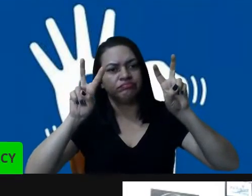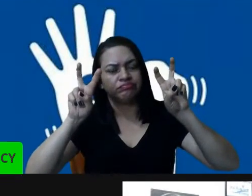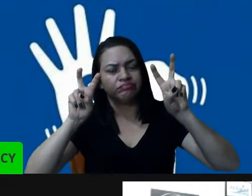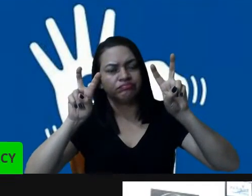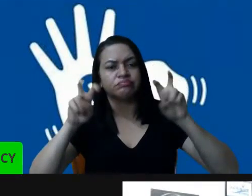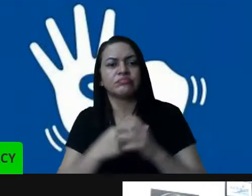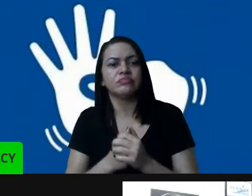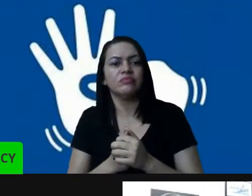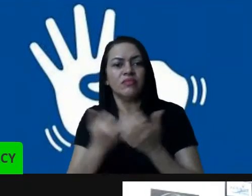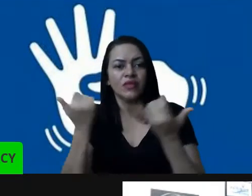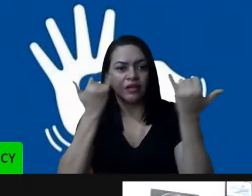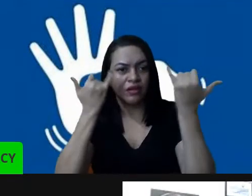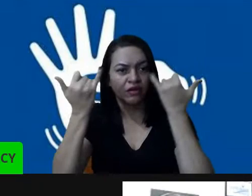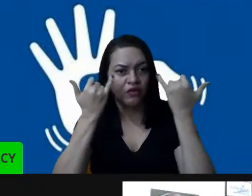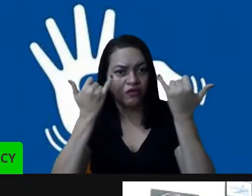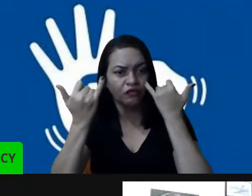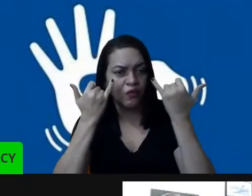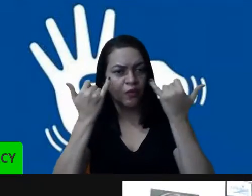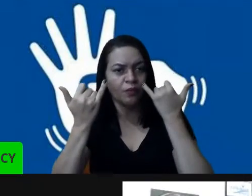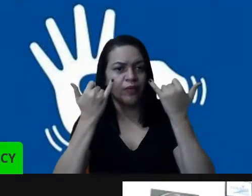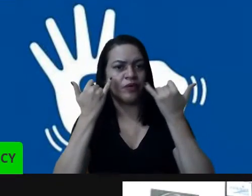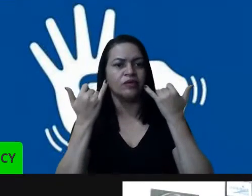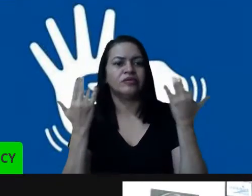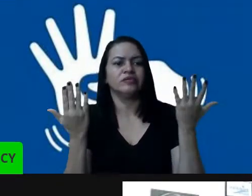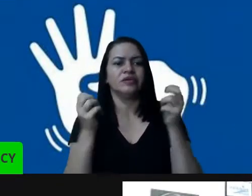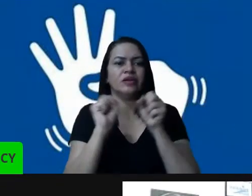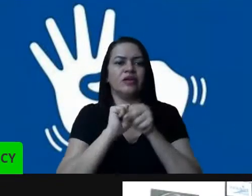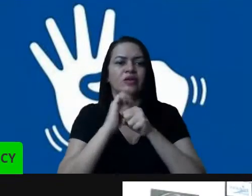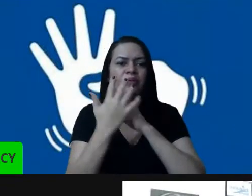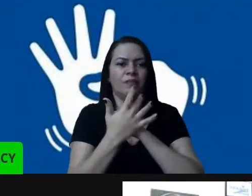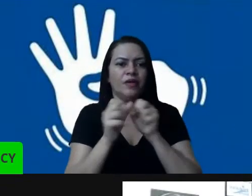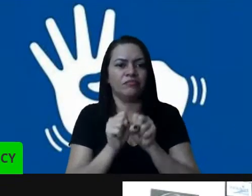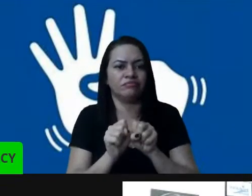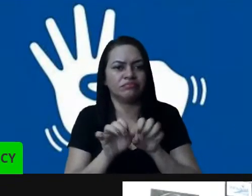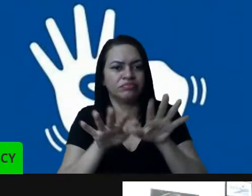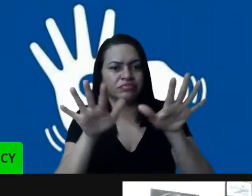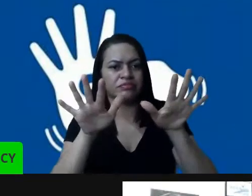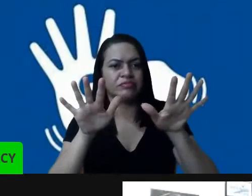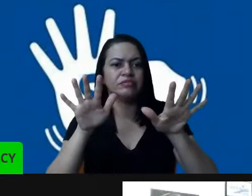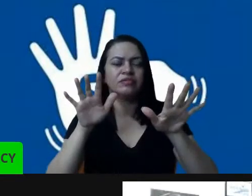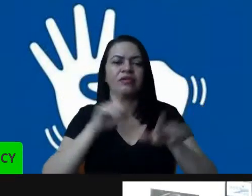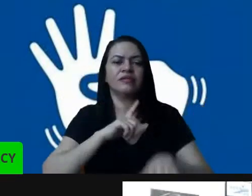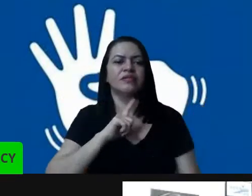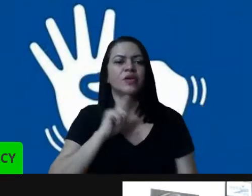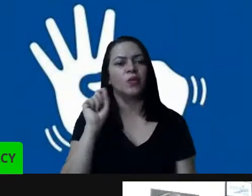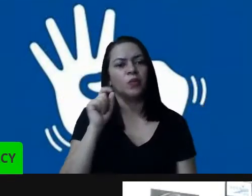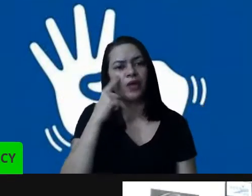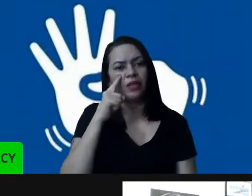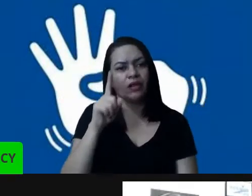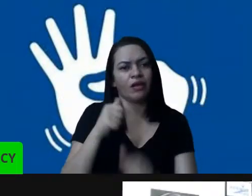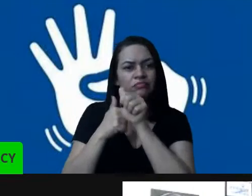as informações sobre pandemia do coronavírus, o mundo todo está vivendo isso. E